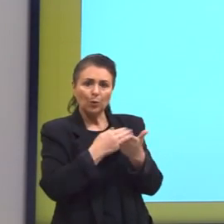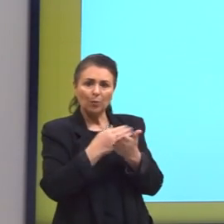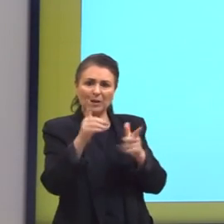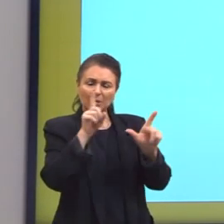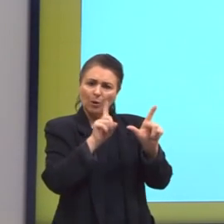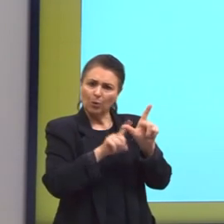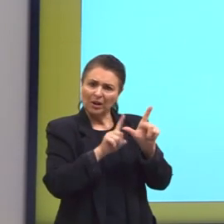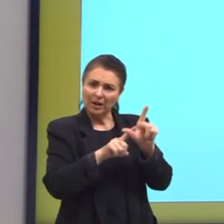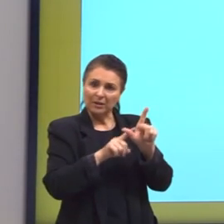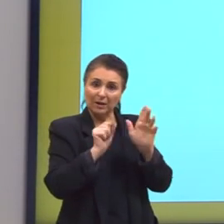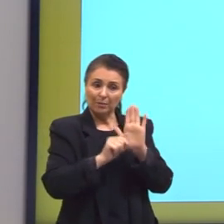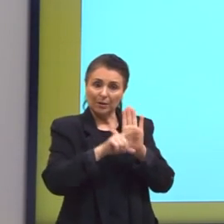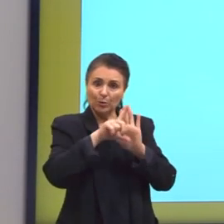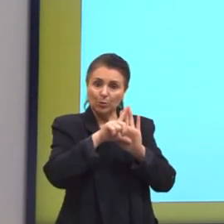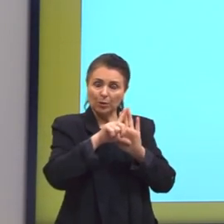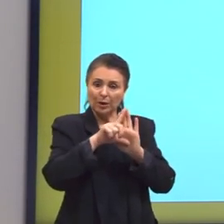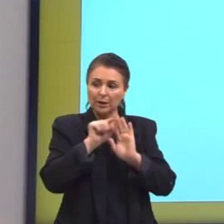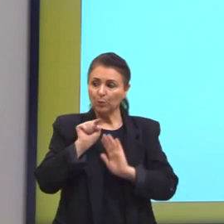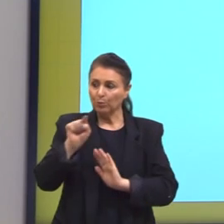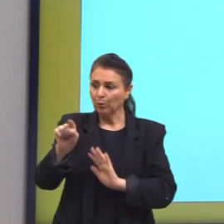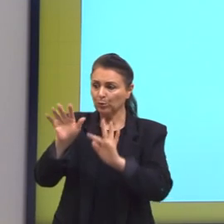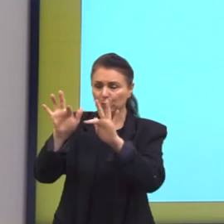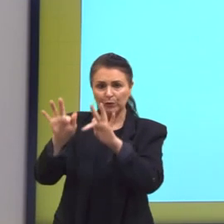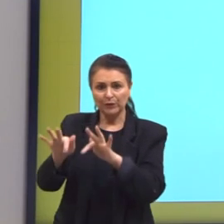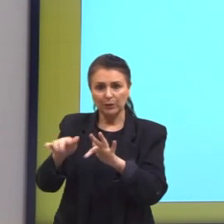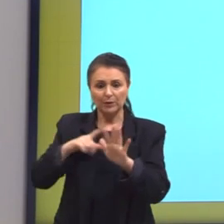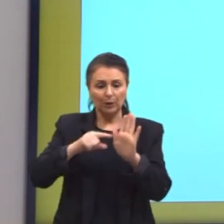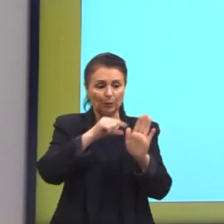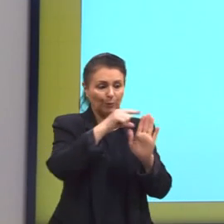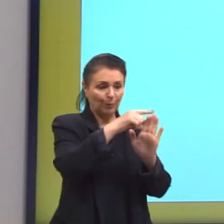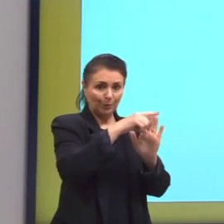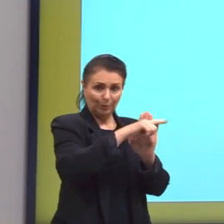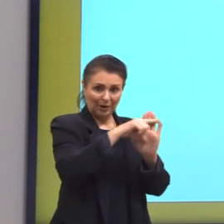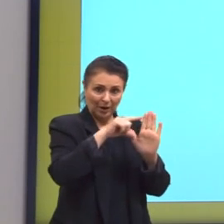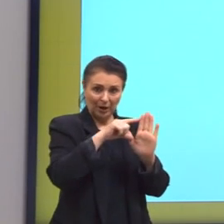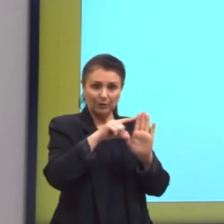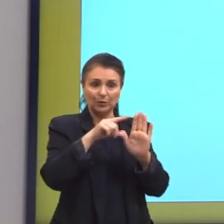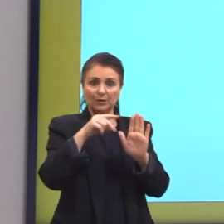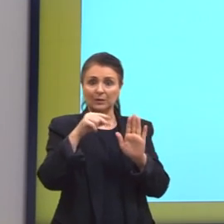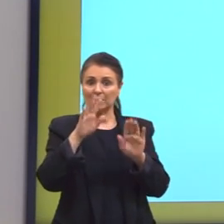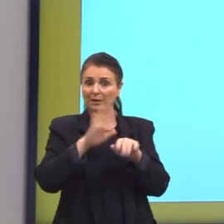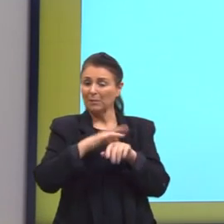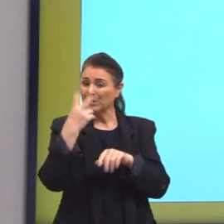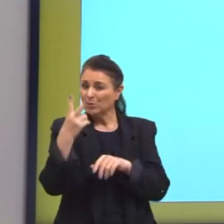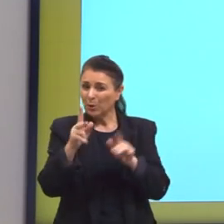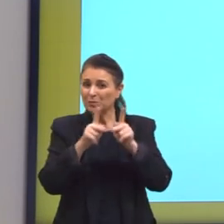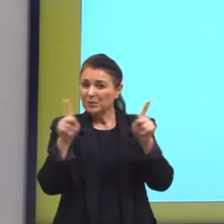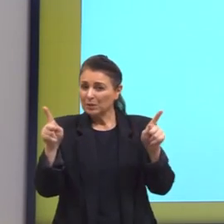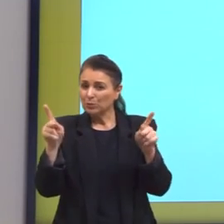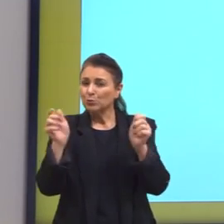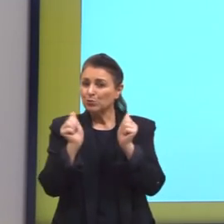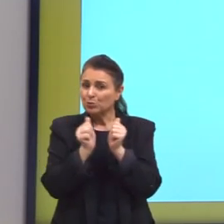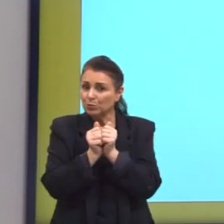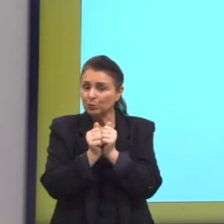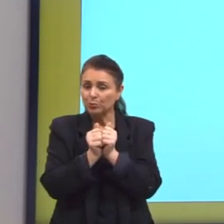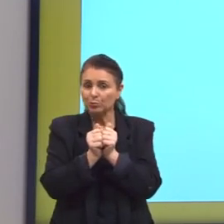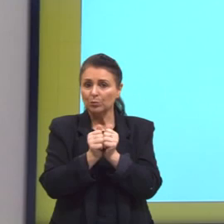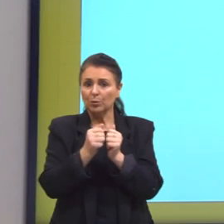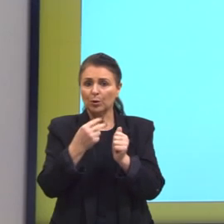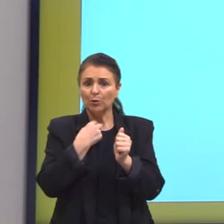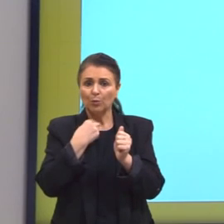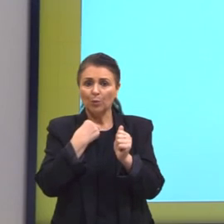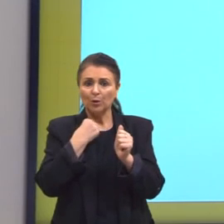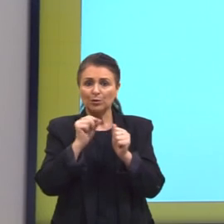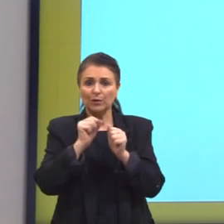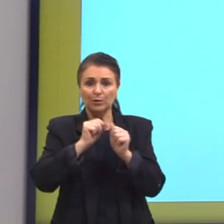termina no ponto final que forma um parágrafo que tem outros dois períodos junto dele eu não posso fazer um grande bloco